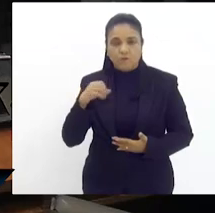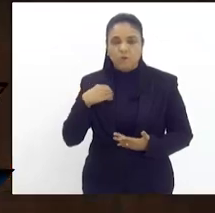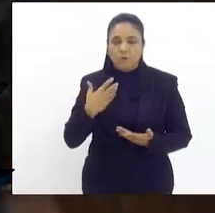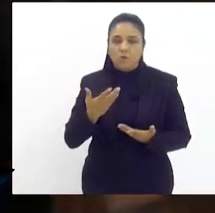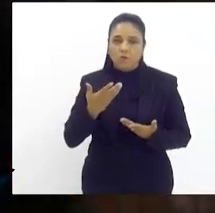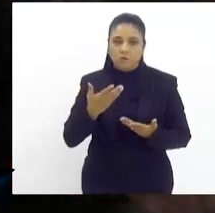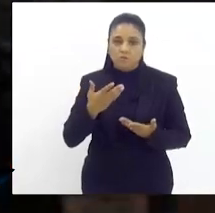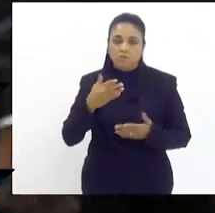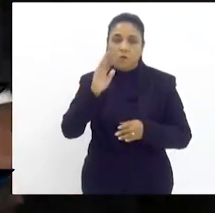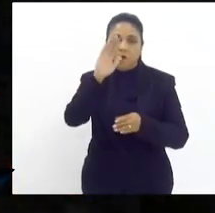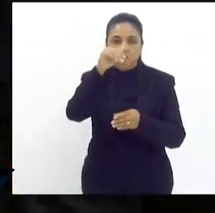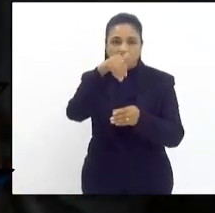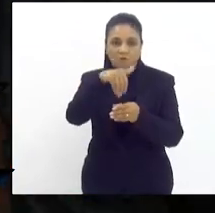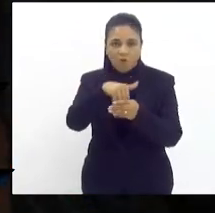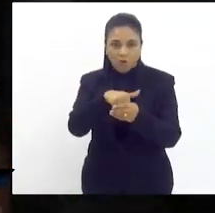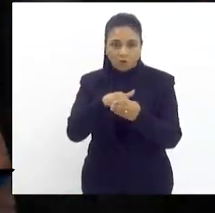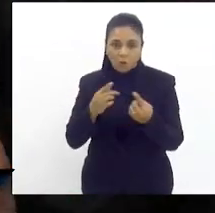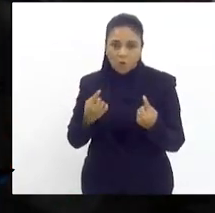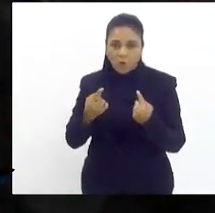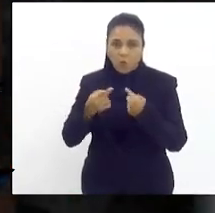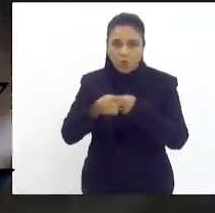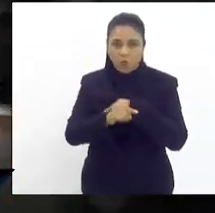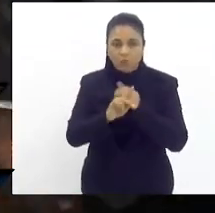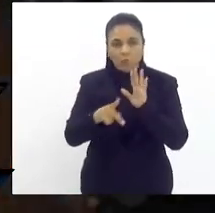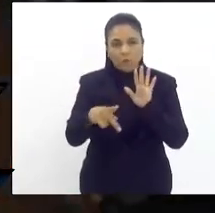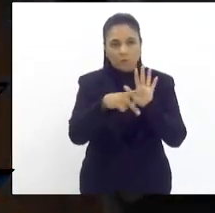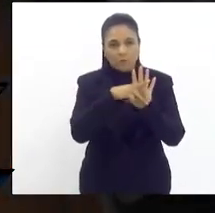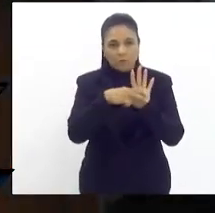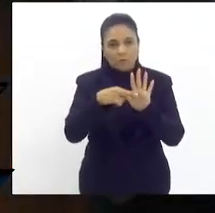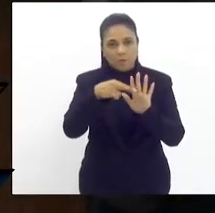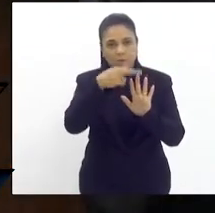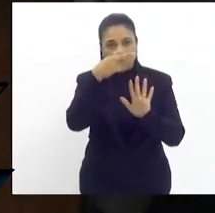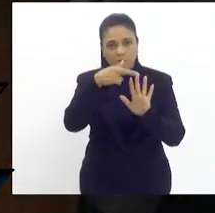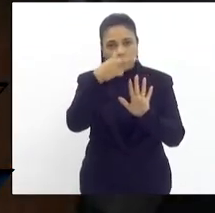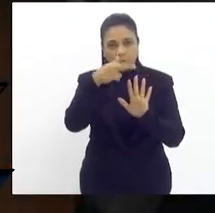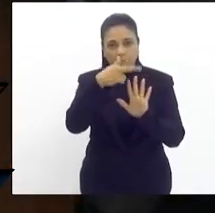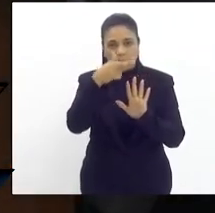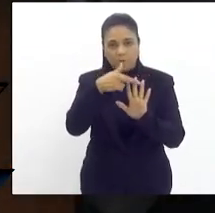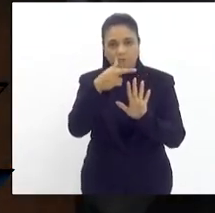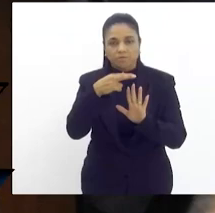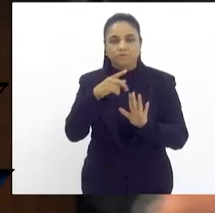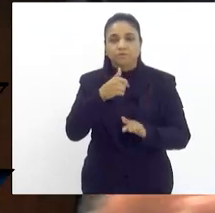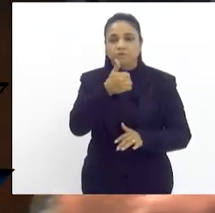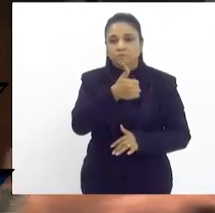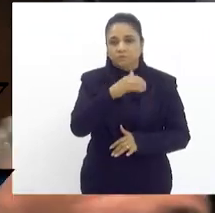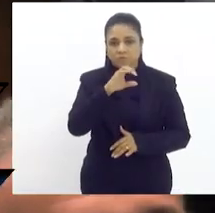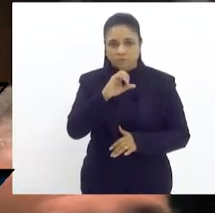o meu voto contrário ao projeto de resolução 101 de 2023